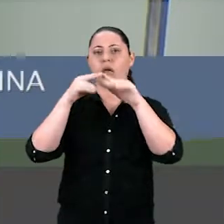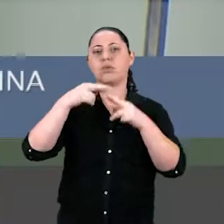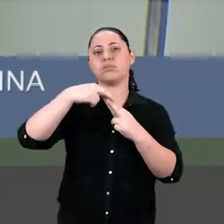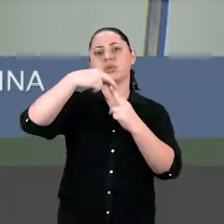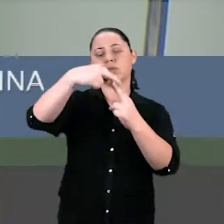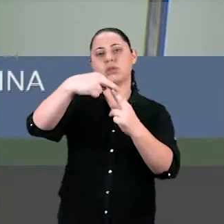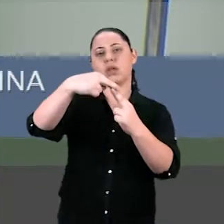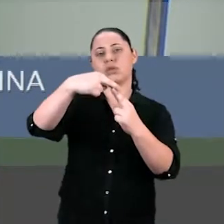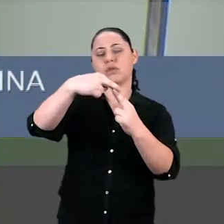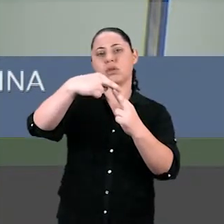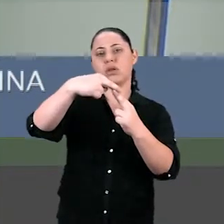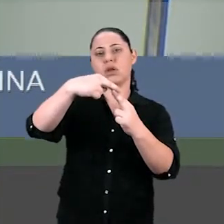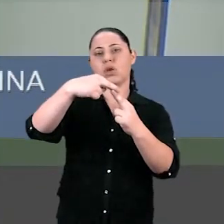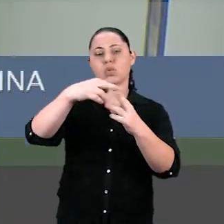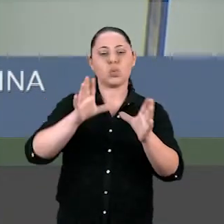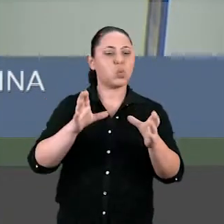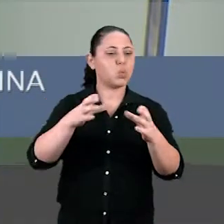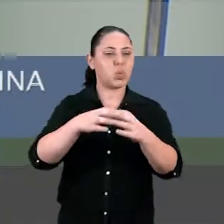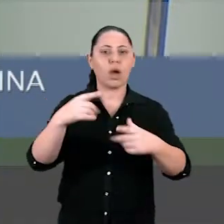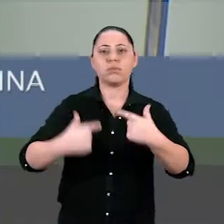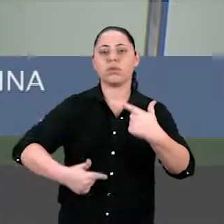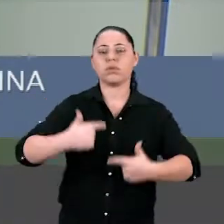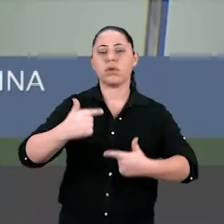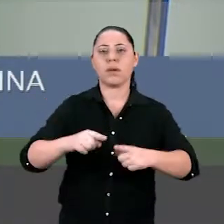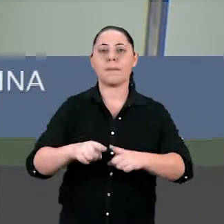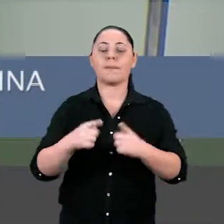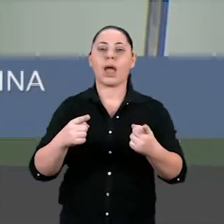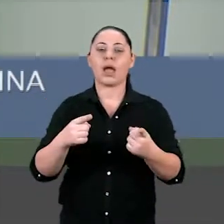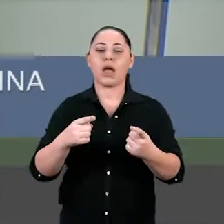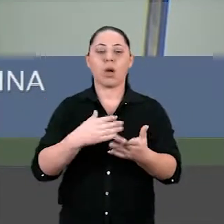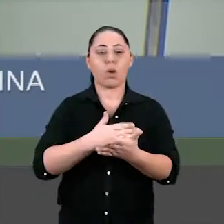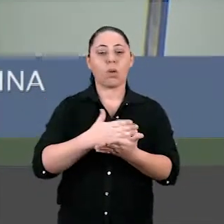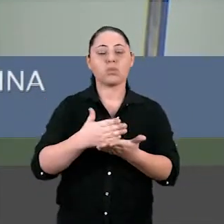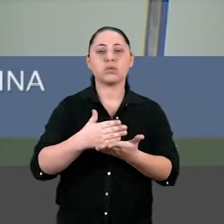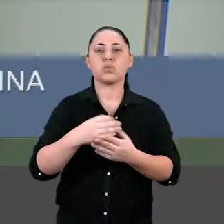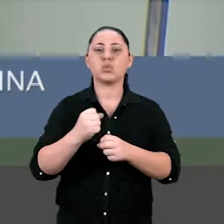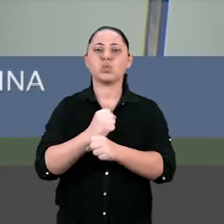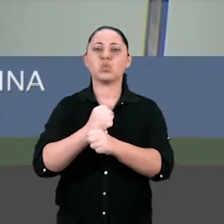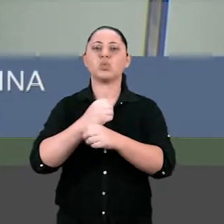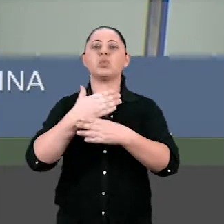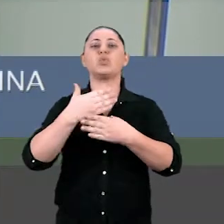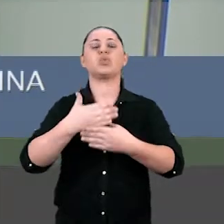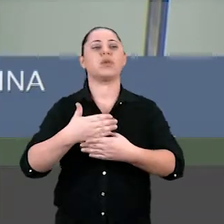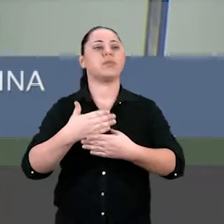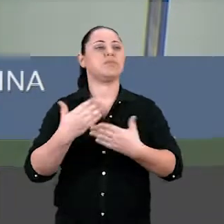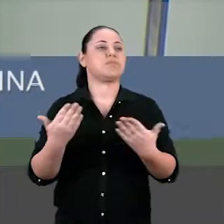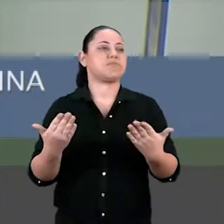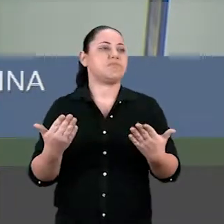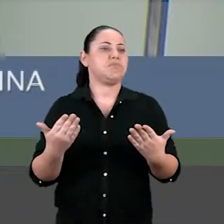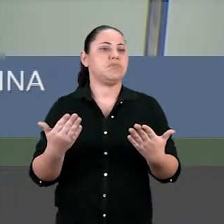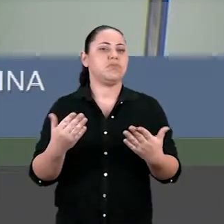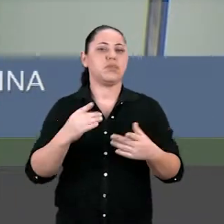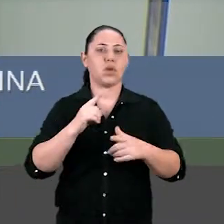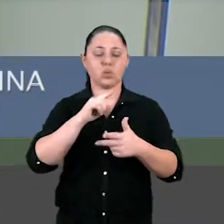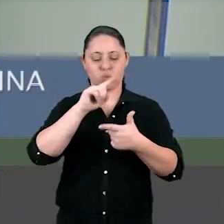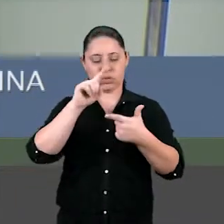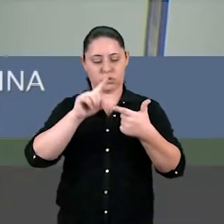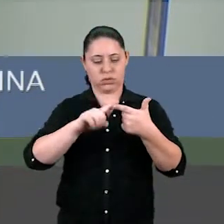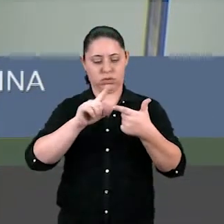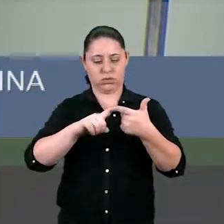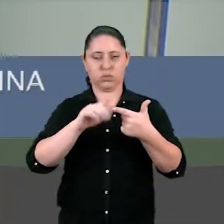o espaço político, como nós, num dado momento, começamos a construir. O segundo ponto,